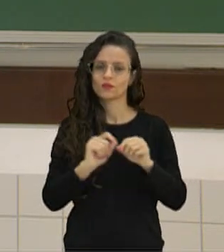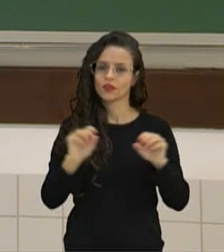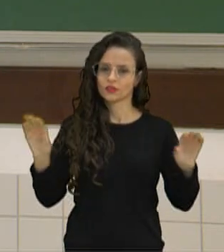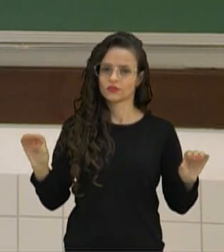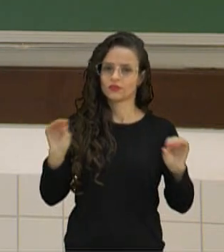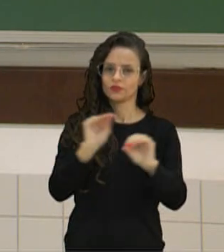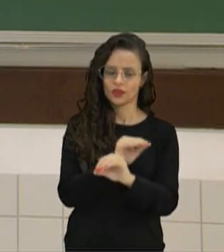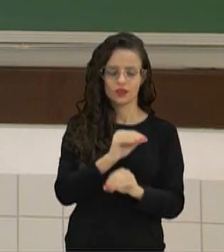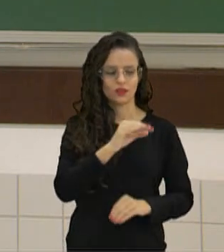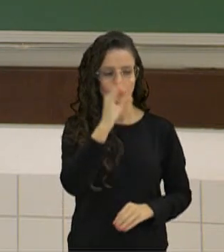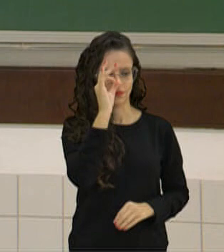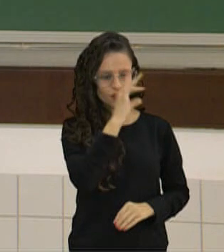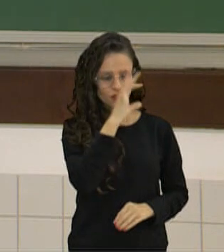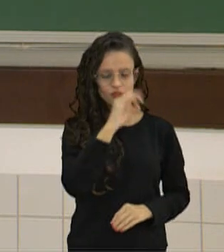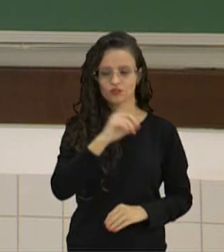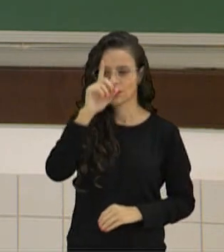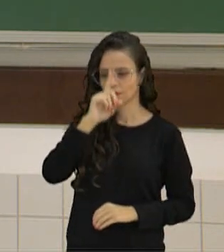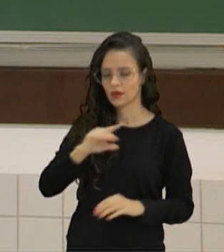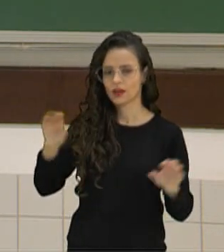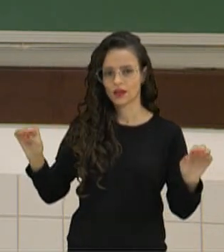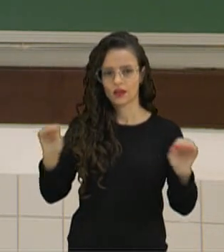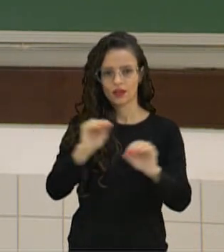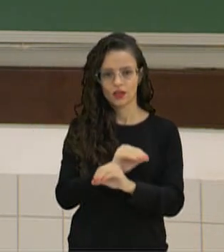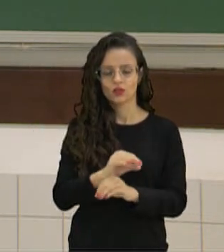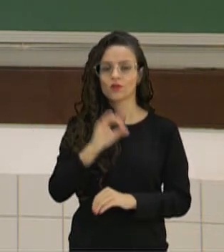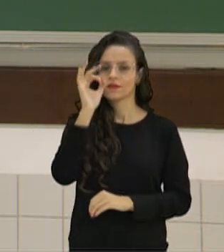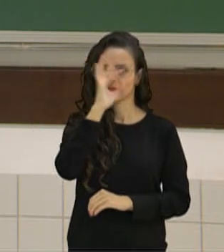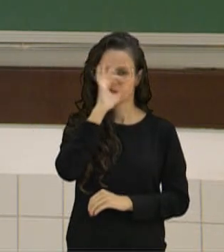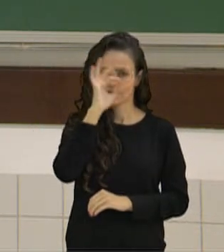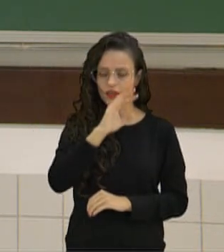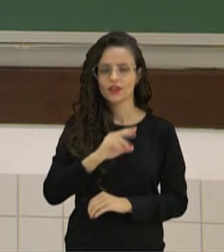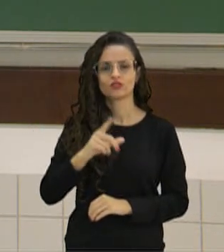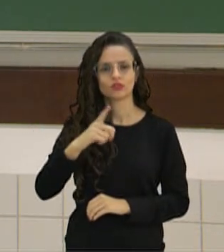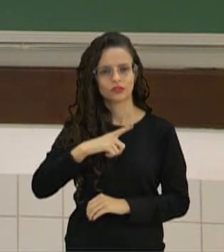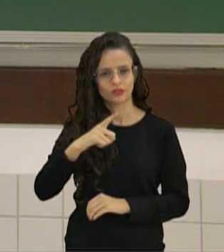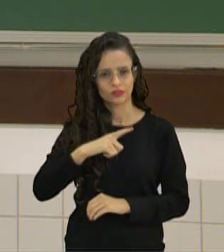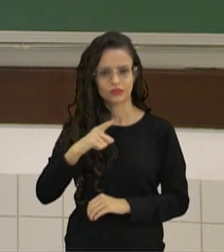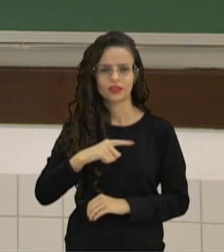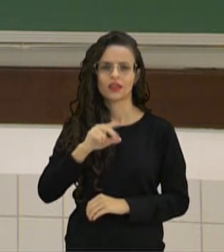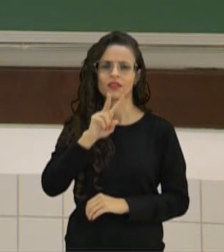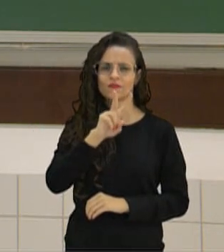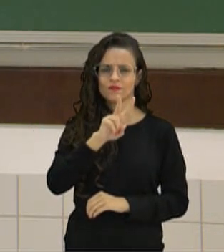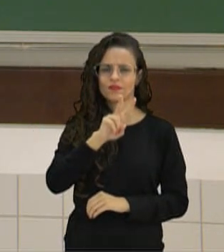verde com semente amarela. As sementes verdes, eles têm fatores, a semente